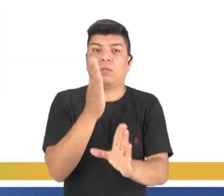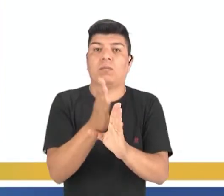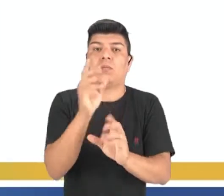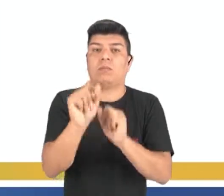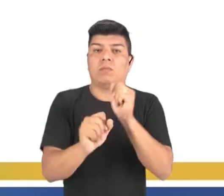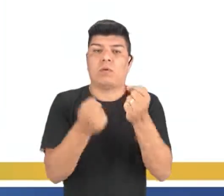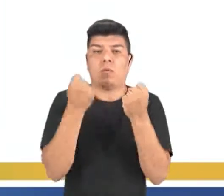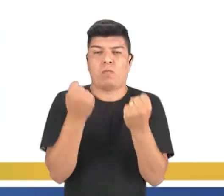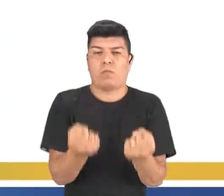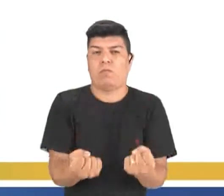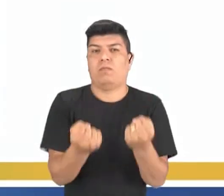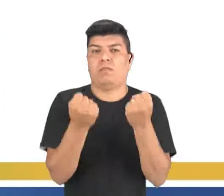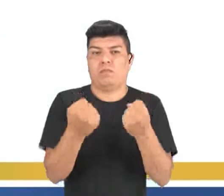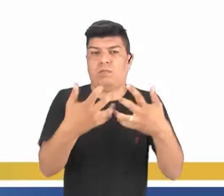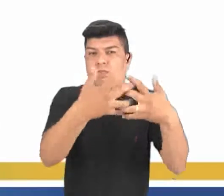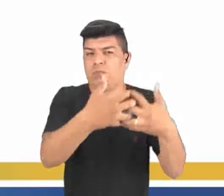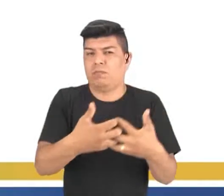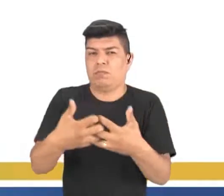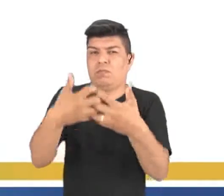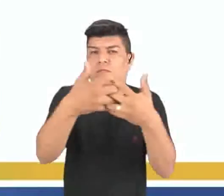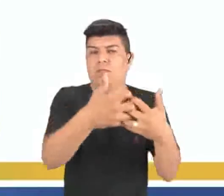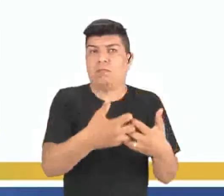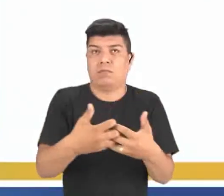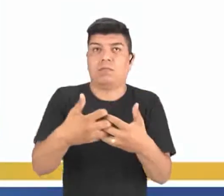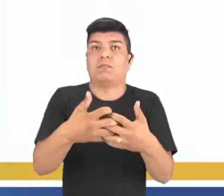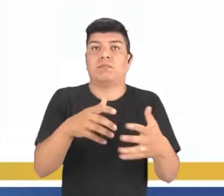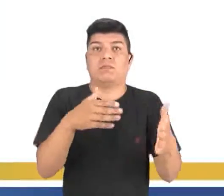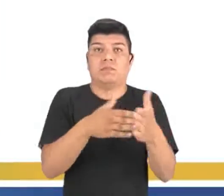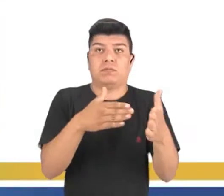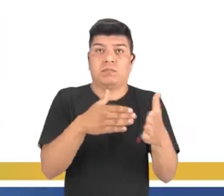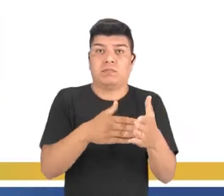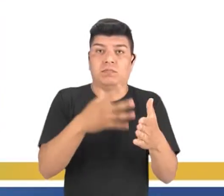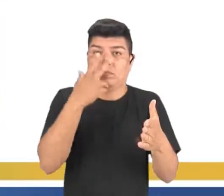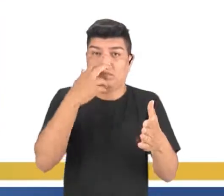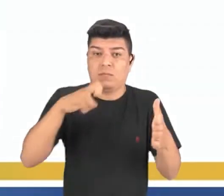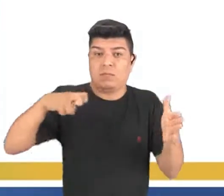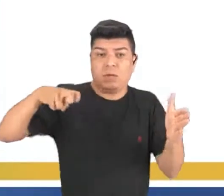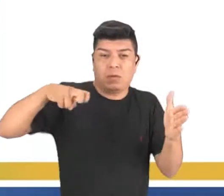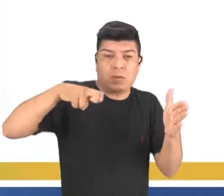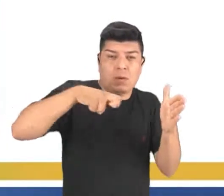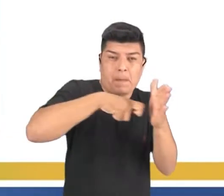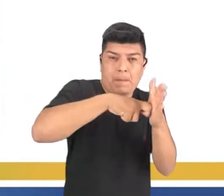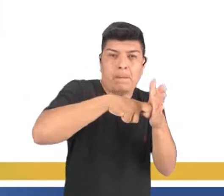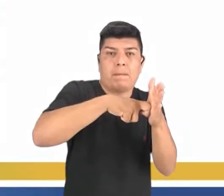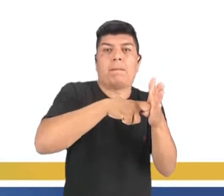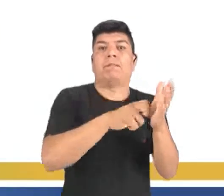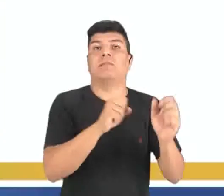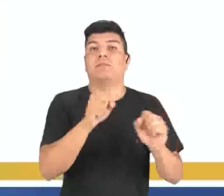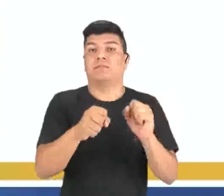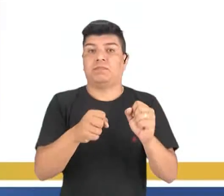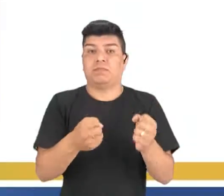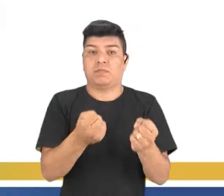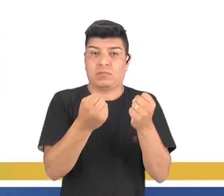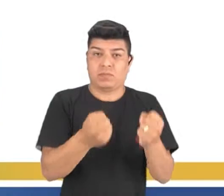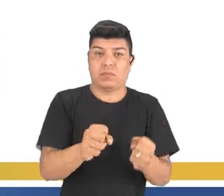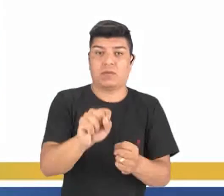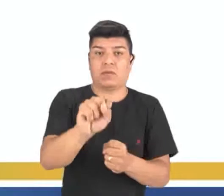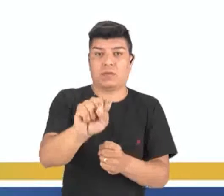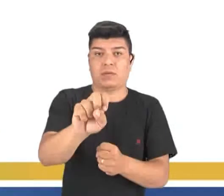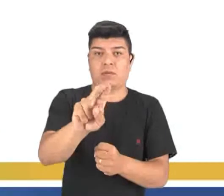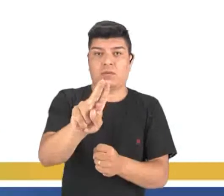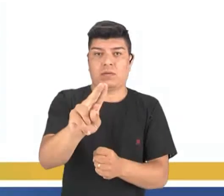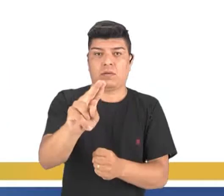caminhões. Além disso, o excesso de carga interfere na capacidade de frenagem e no funcionamento da suspensão do veículo,